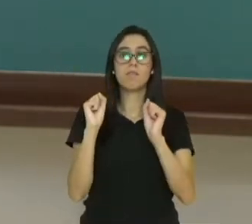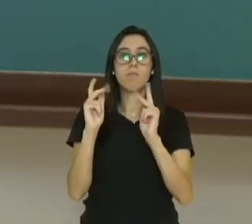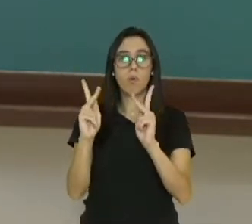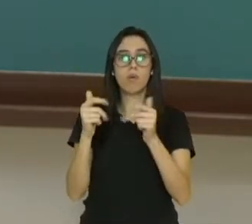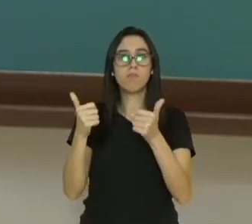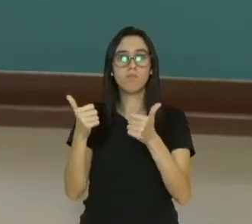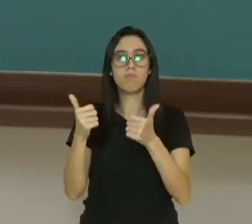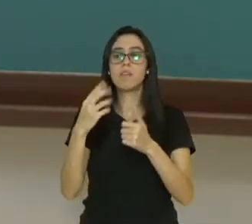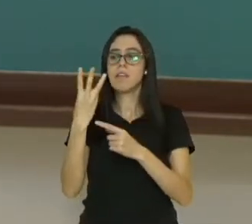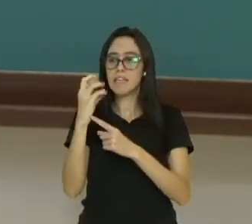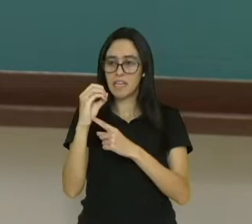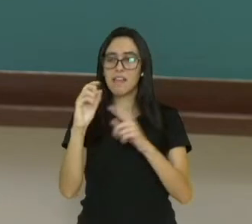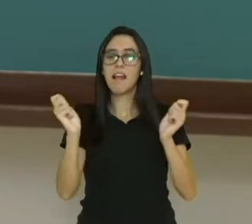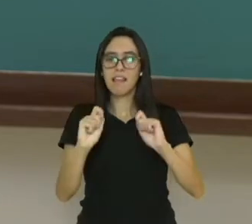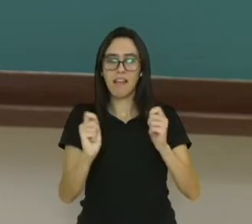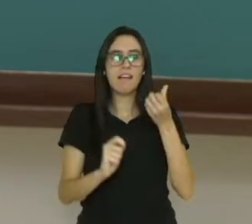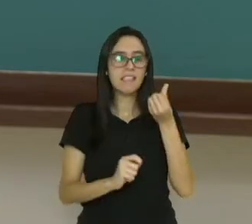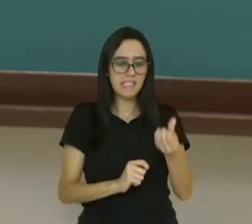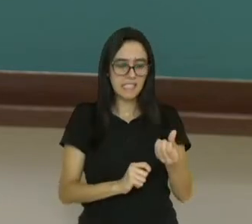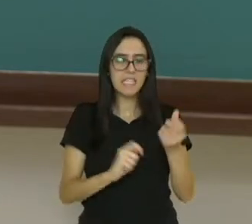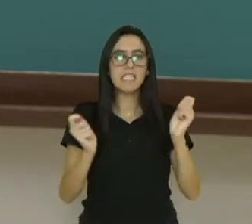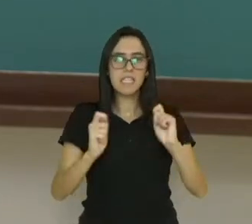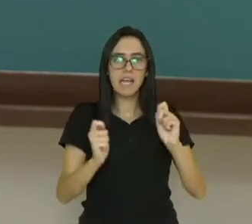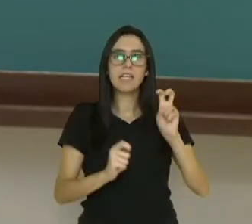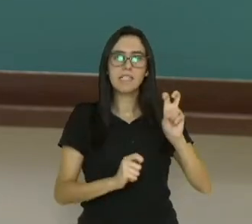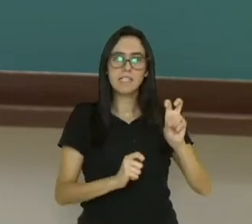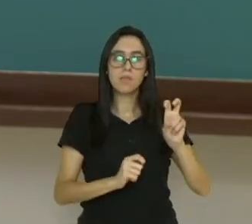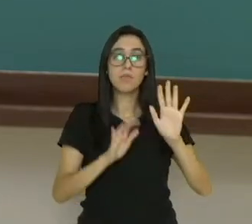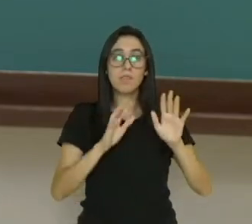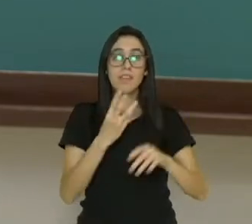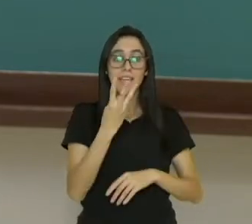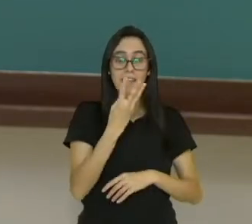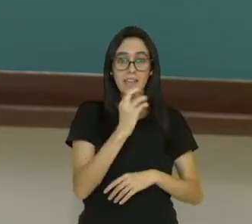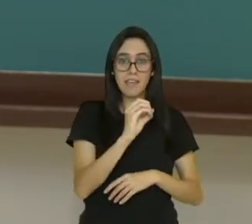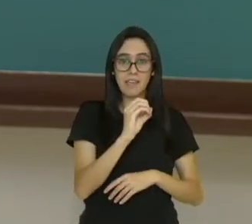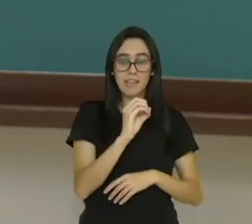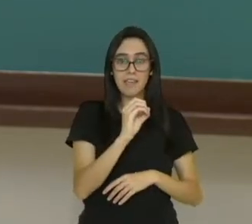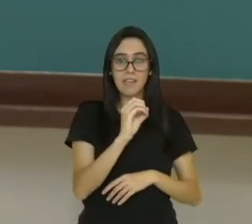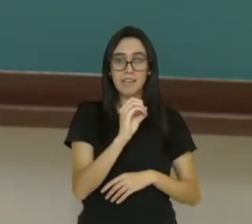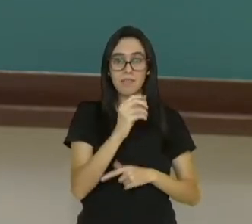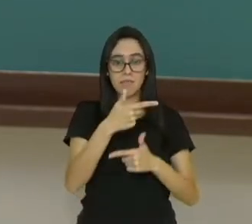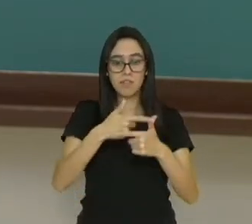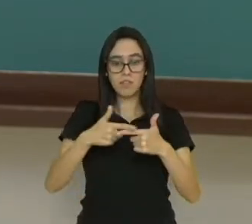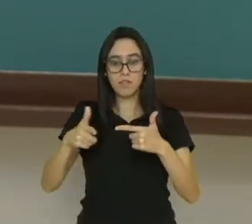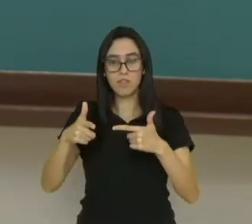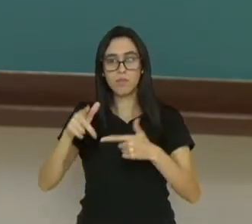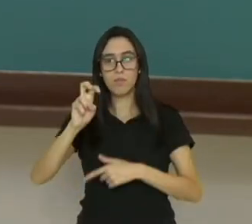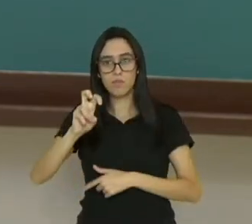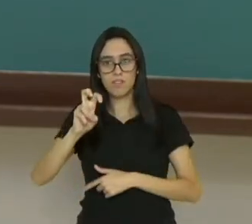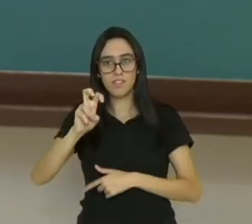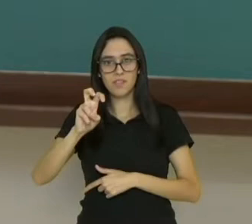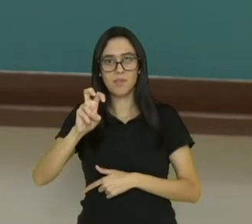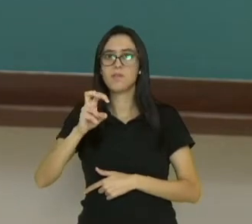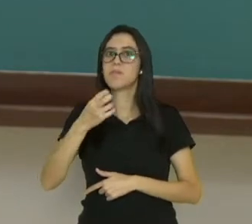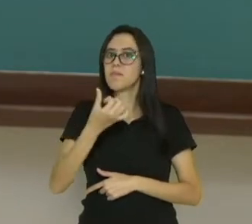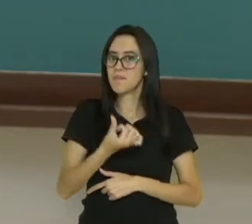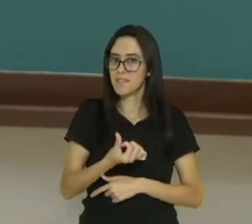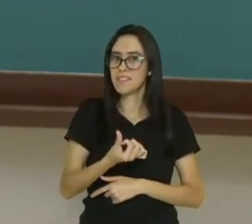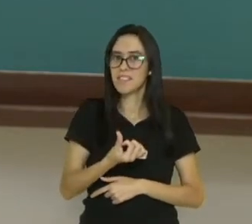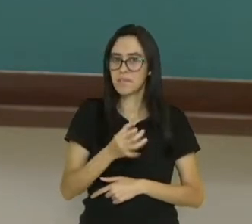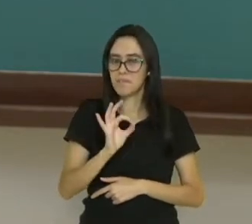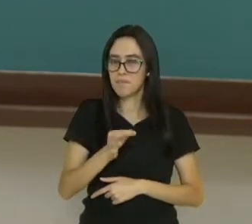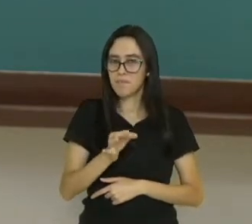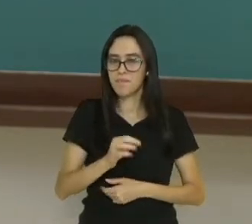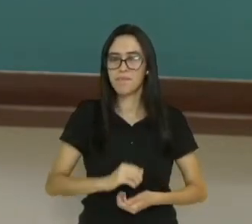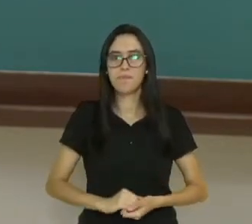múltiplo dos dois. De 30 para 6, eu preciso dividir por 5, ou multiplico 6 por 5 para chegar em